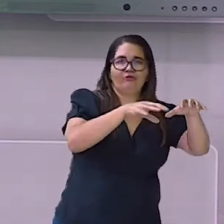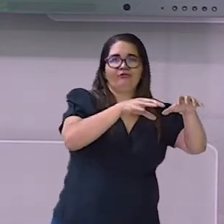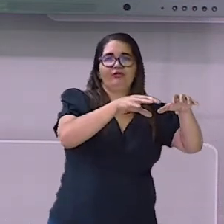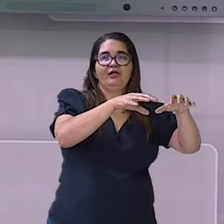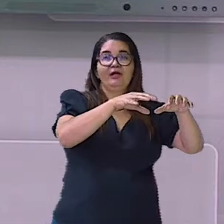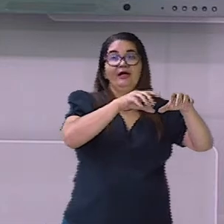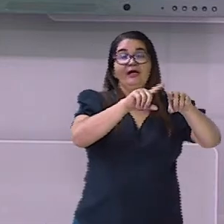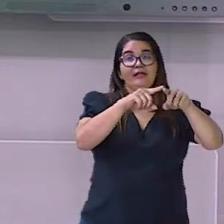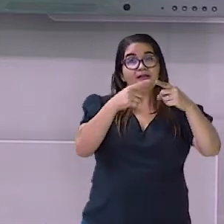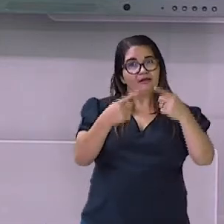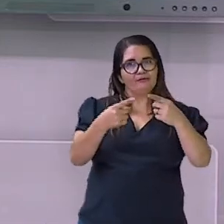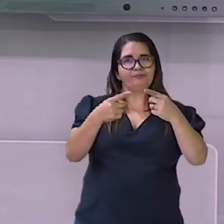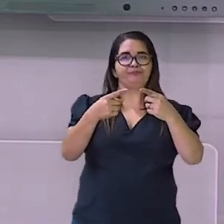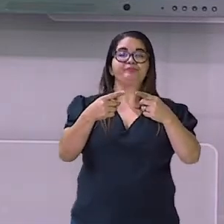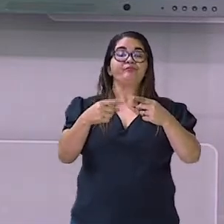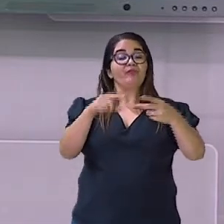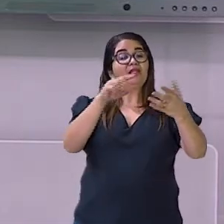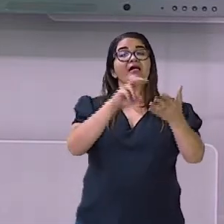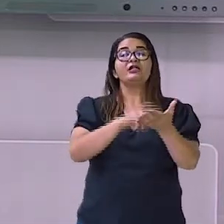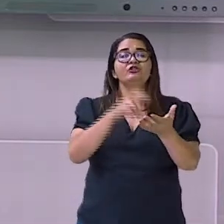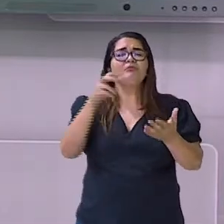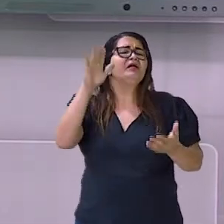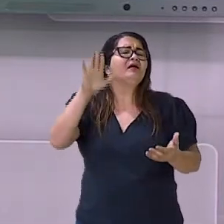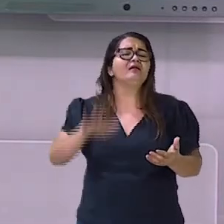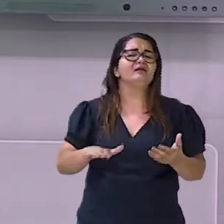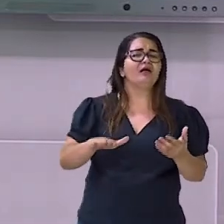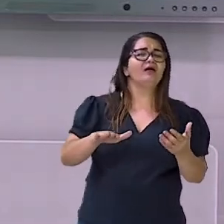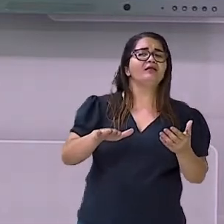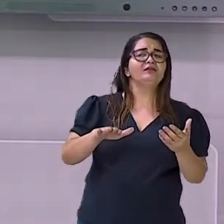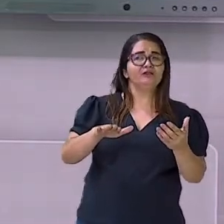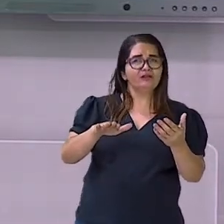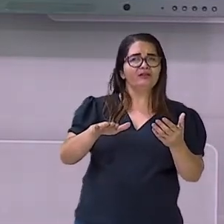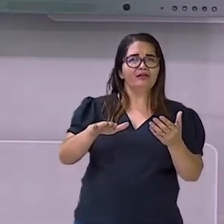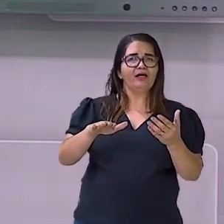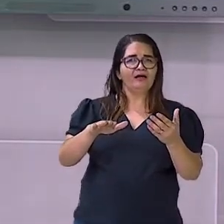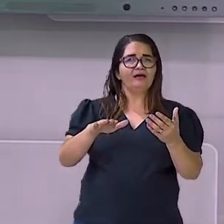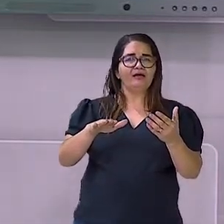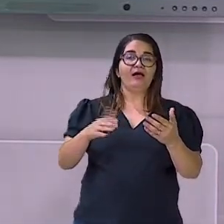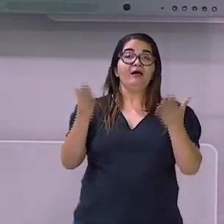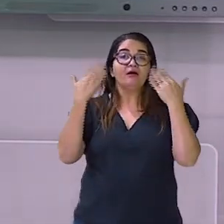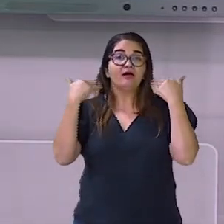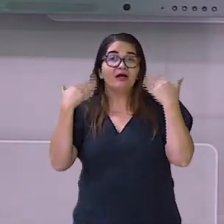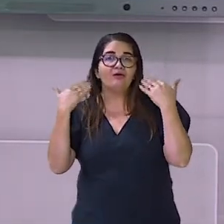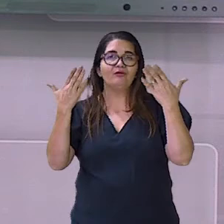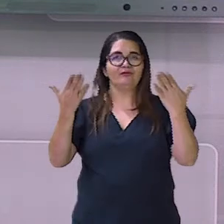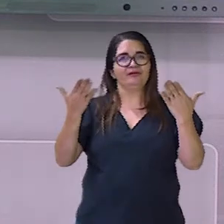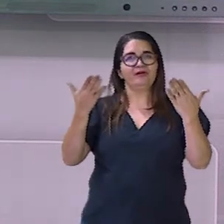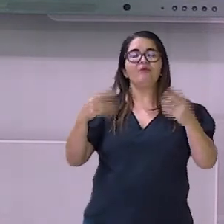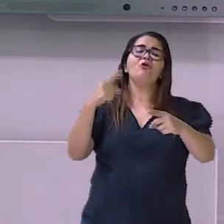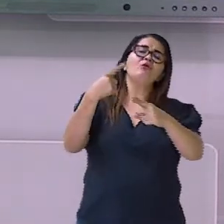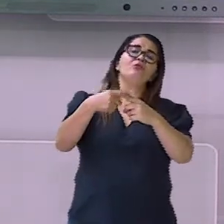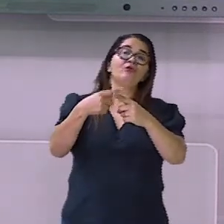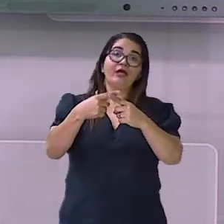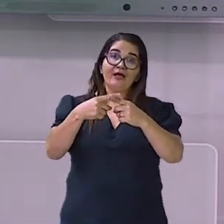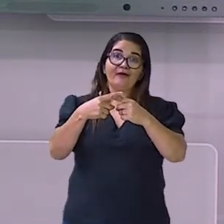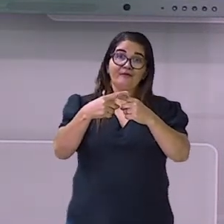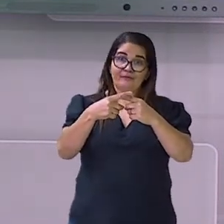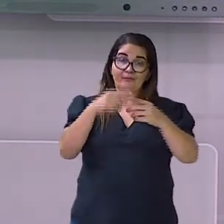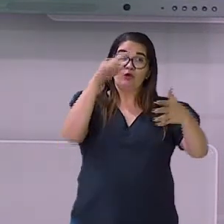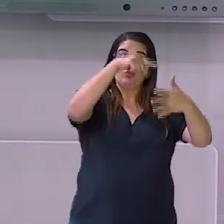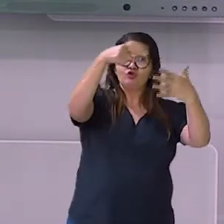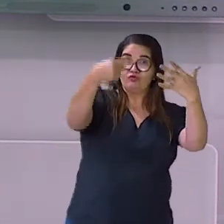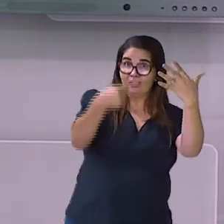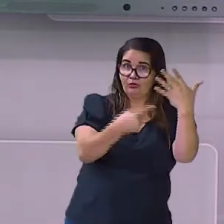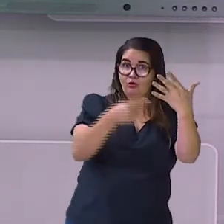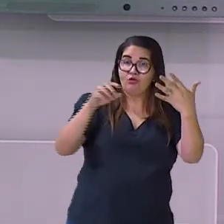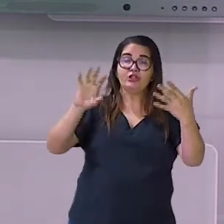do estado, também está na zona tropical, abaixo, clima subtropical. Ok? Mas se